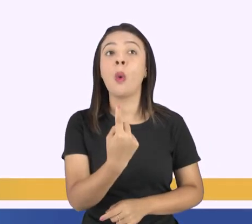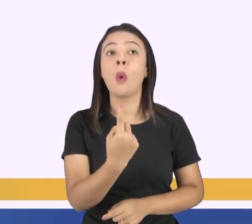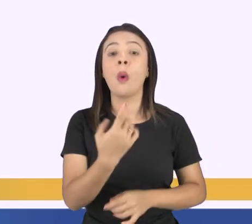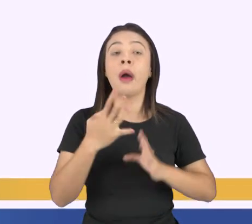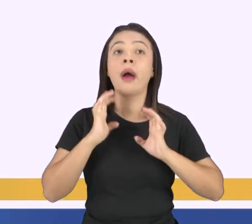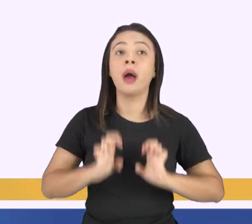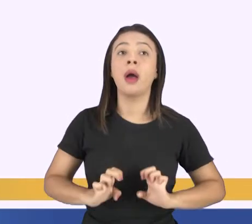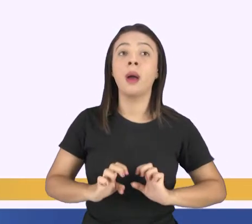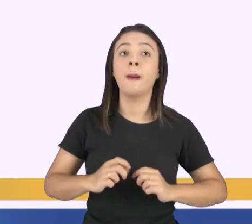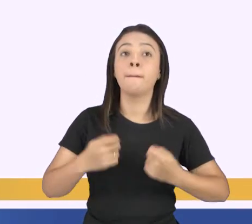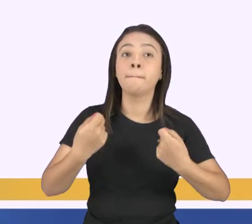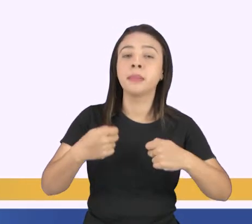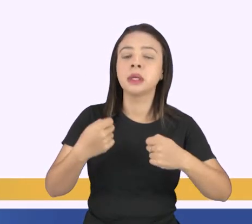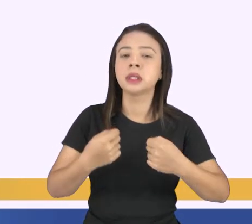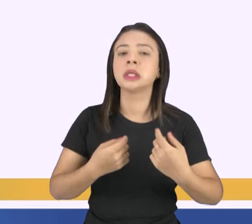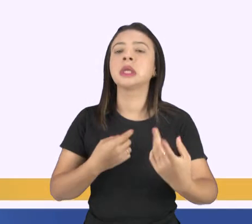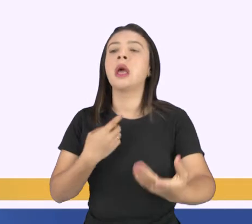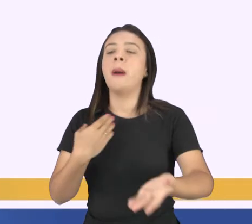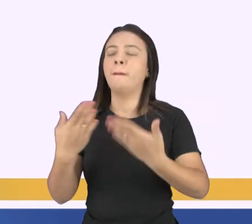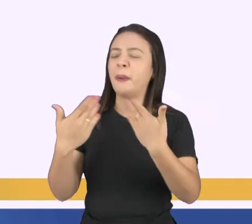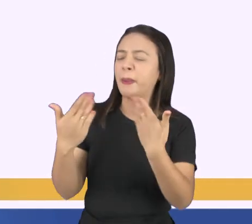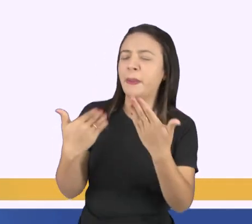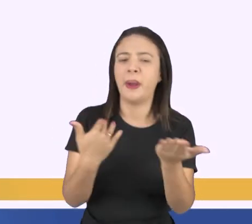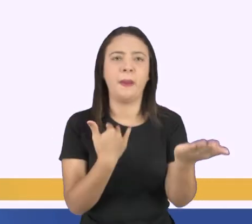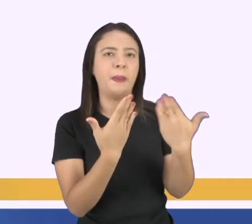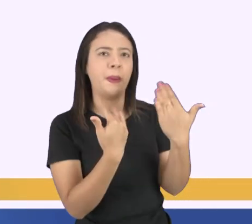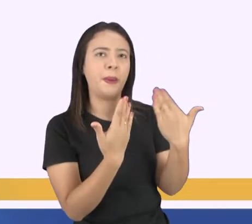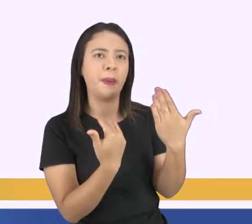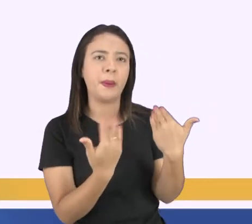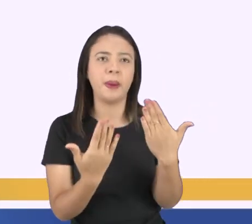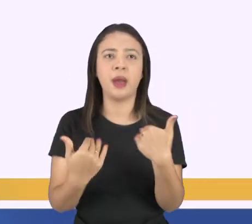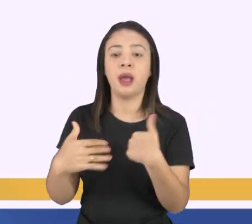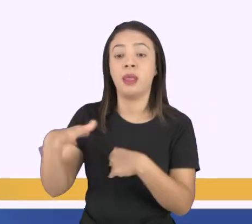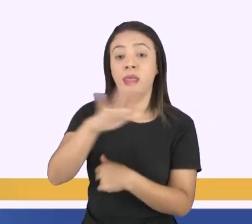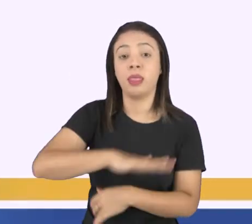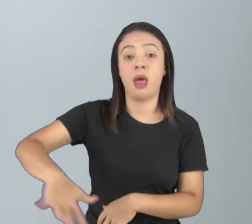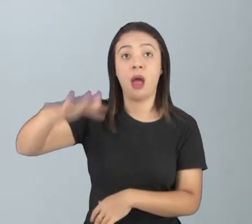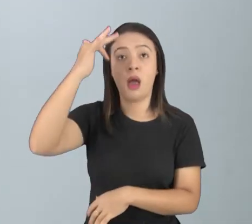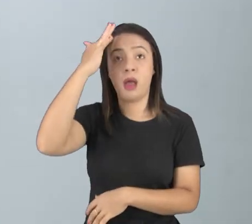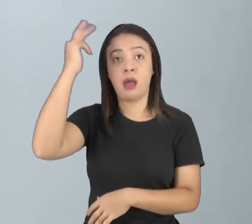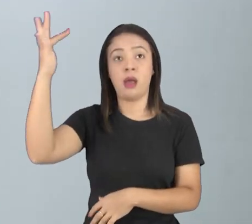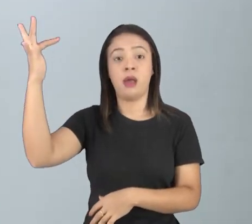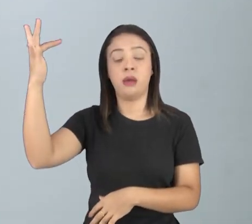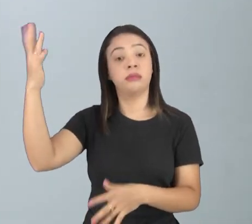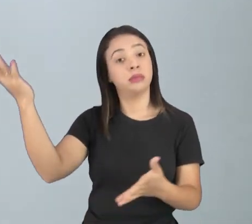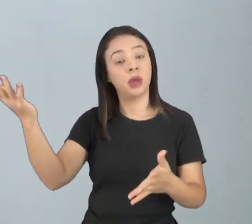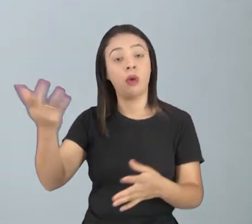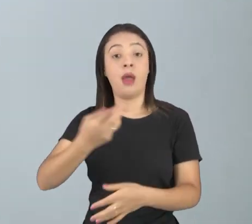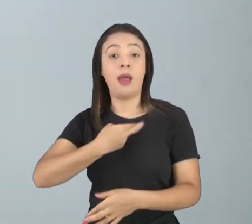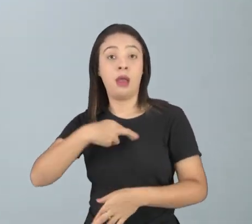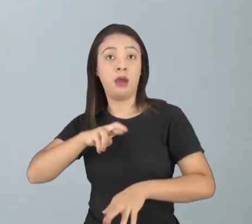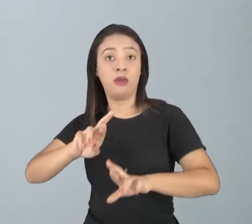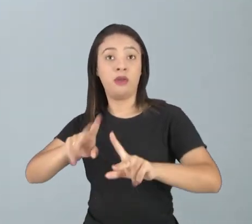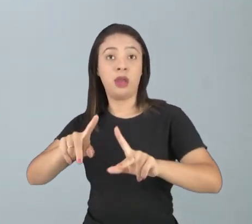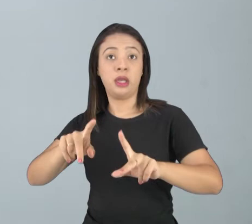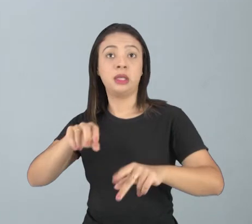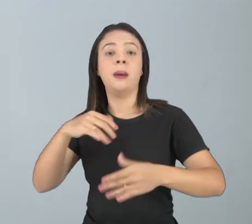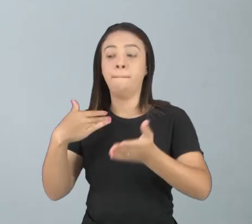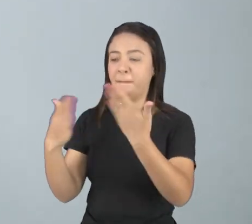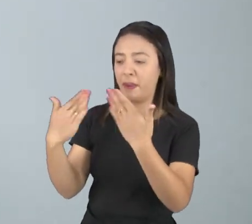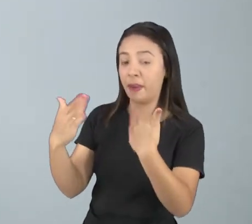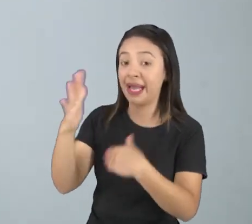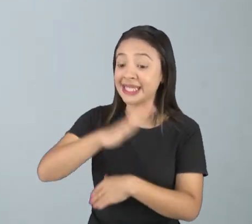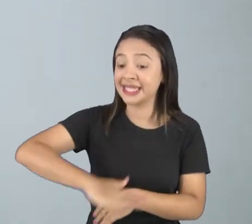contexto filosófico. Já as questões religiosas devem ser discutidas no contexto da religião. Problema da religião, trata lá dentro da religião,